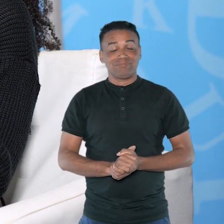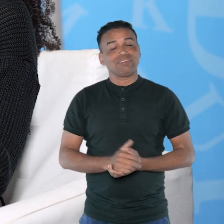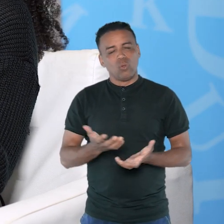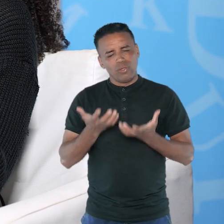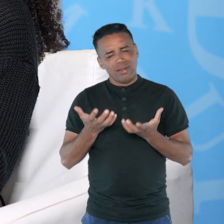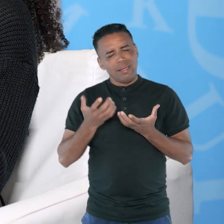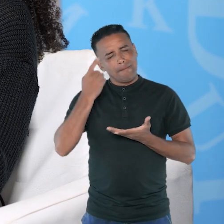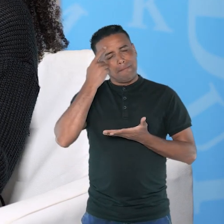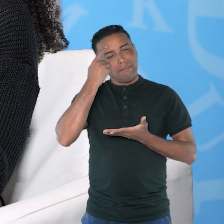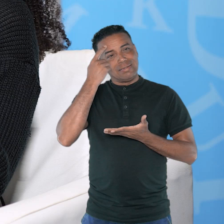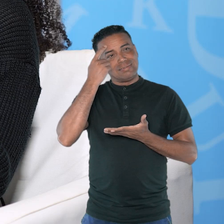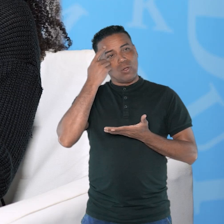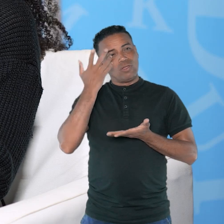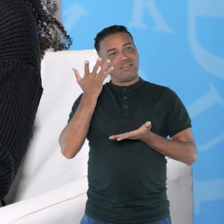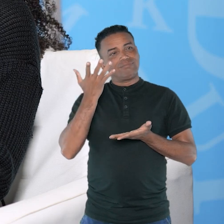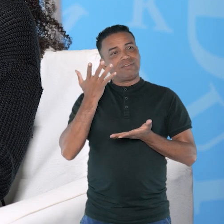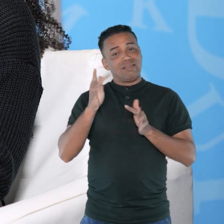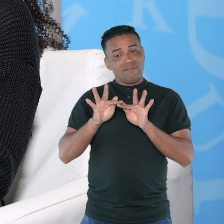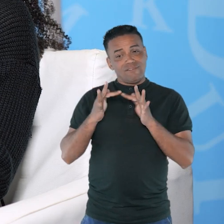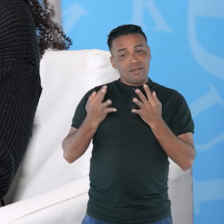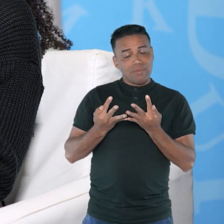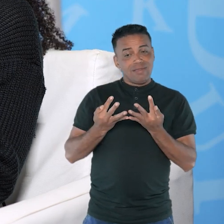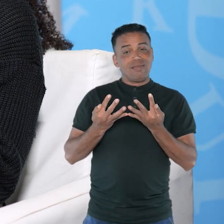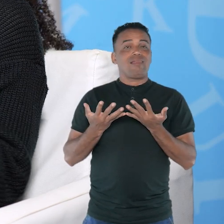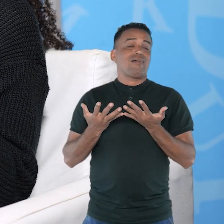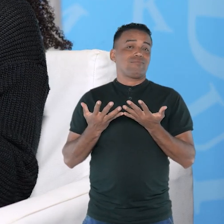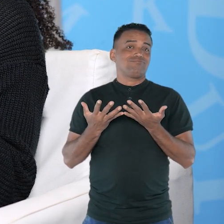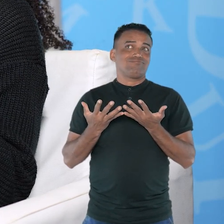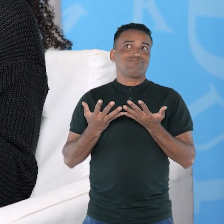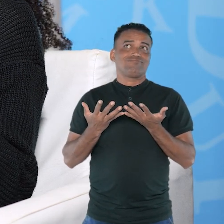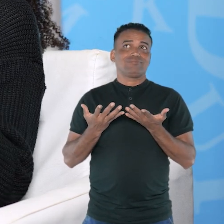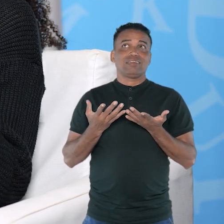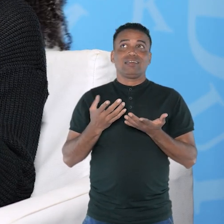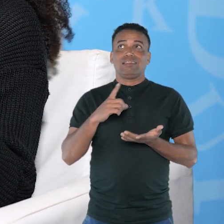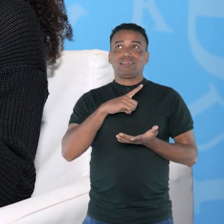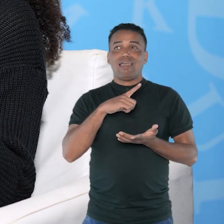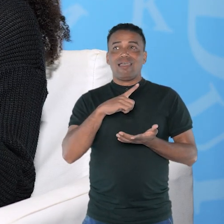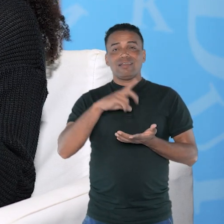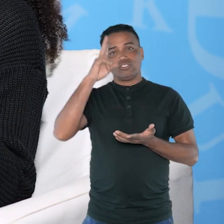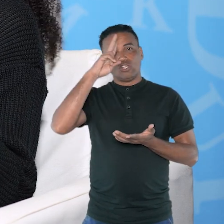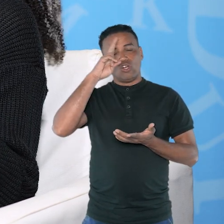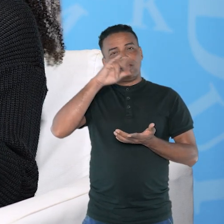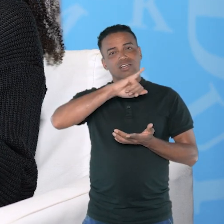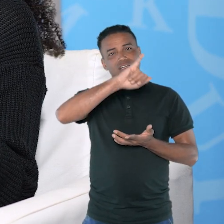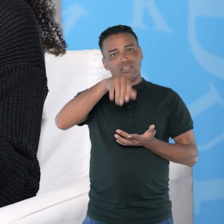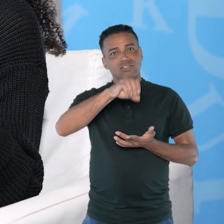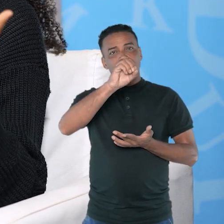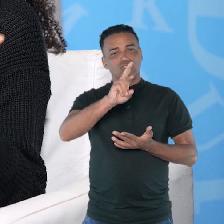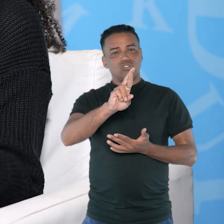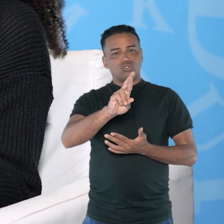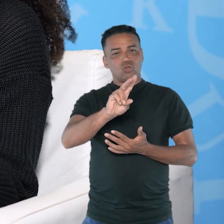eu queria pensar justamente a lacuna de uma família que é separada e você tem uma grande história que a Jordana tinha